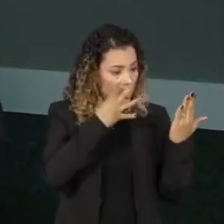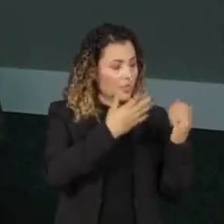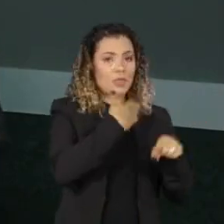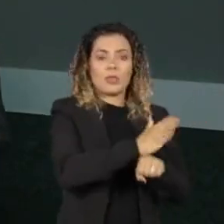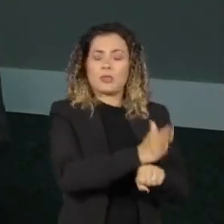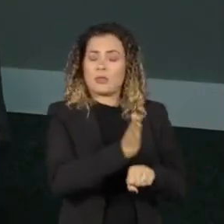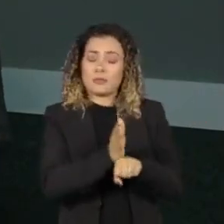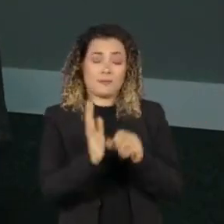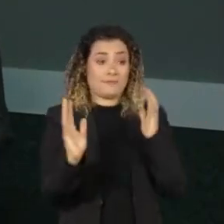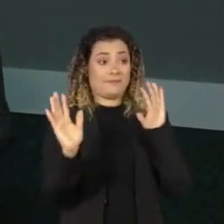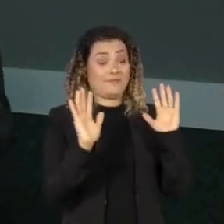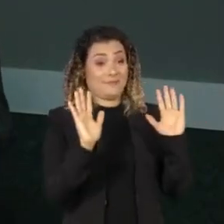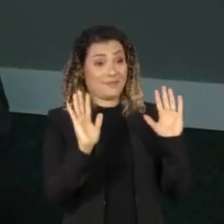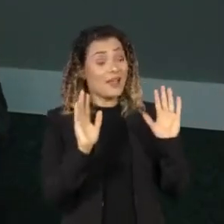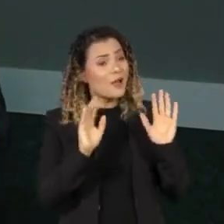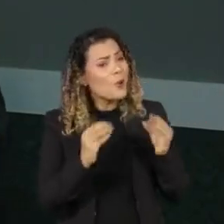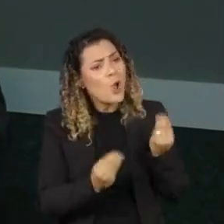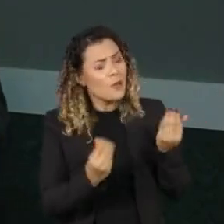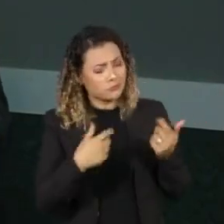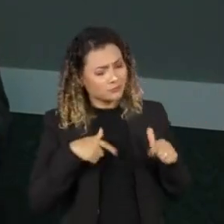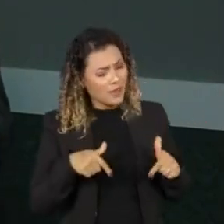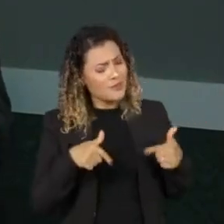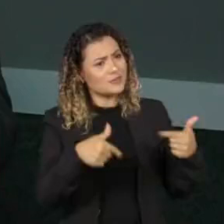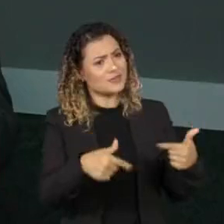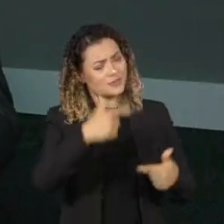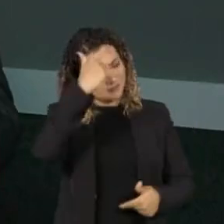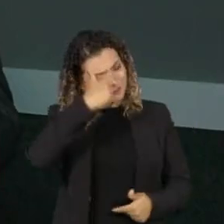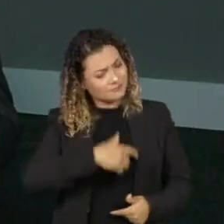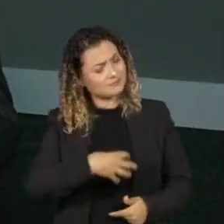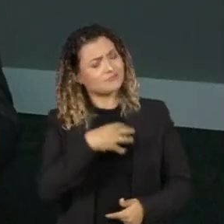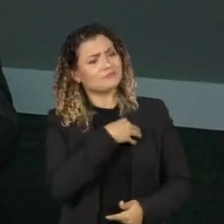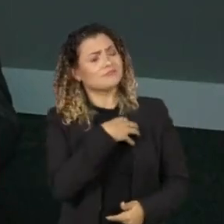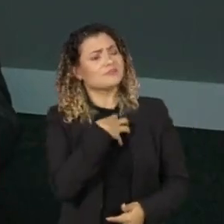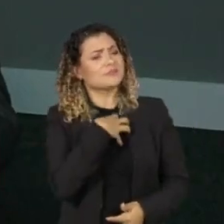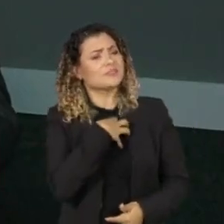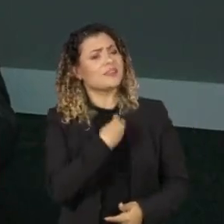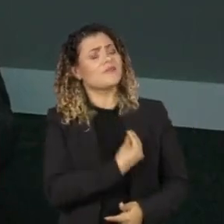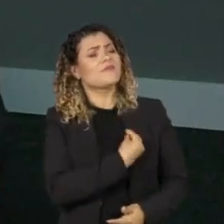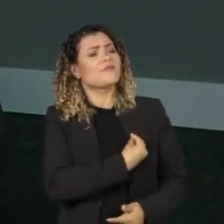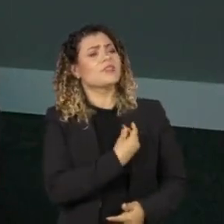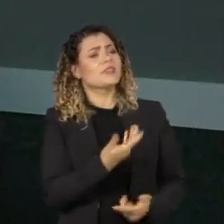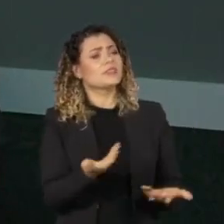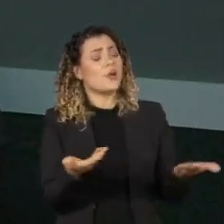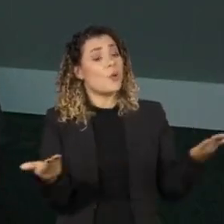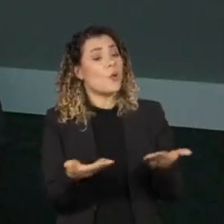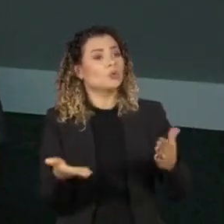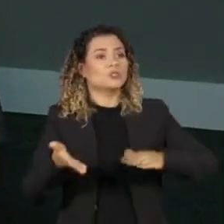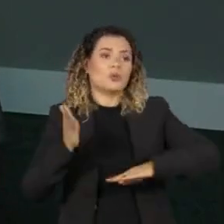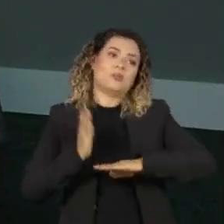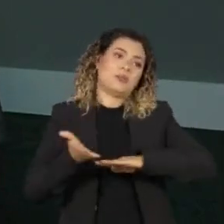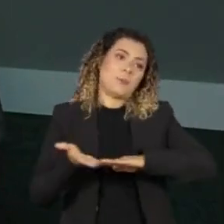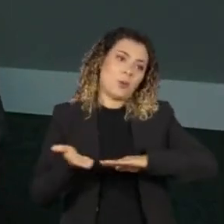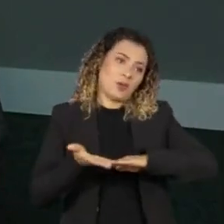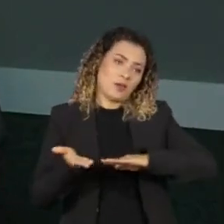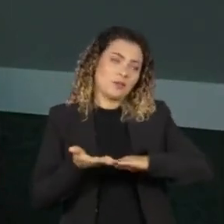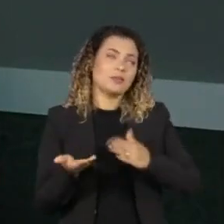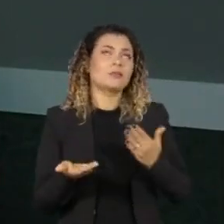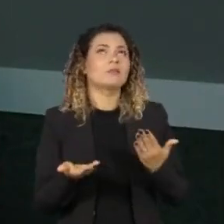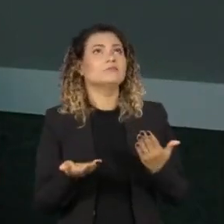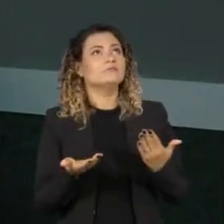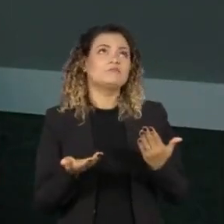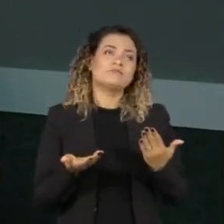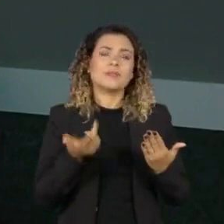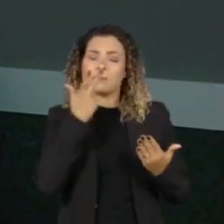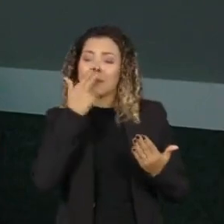todo. Como é que a gente pode lidar com essas condições desta nossa vida contemporânea, com também